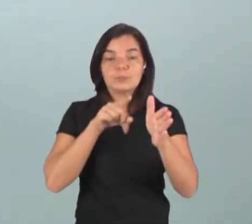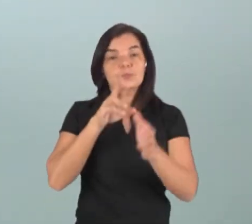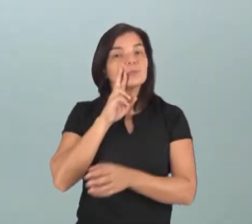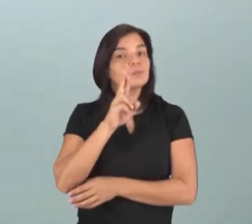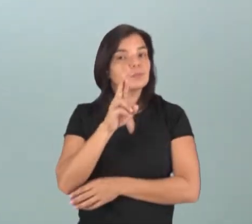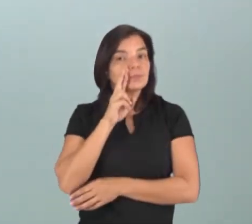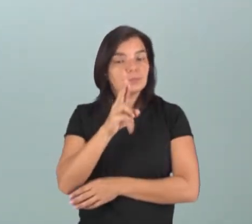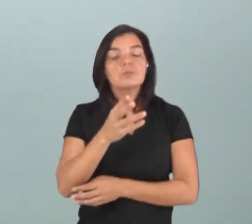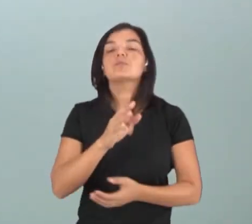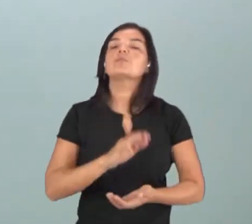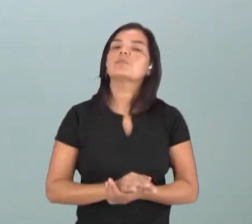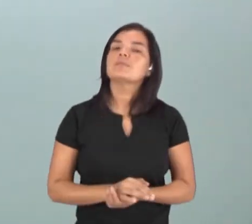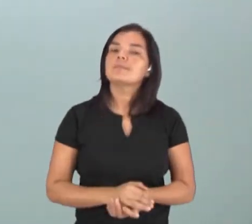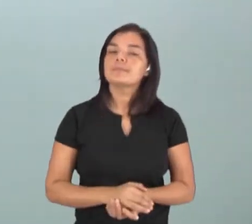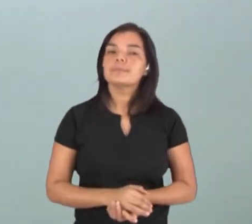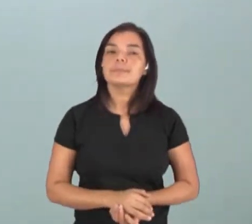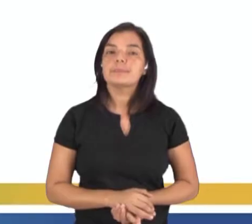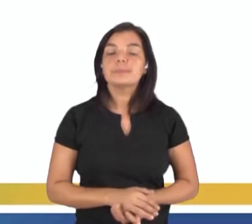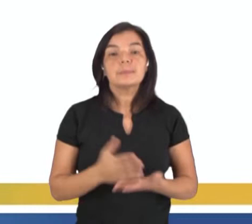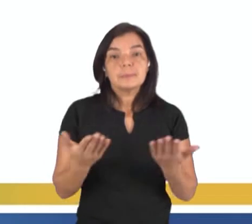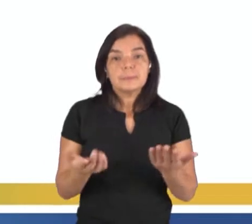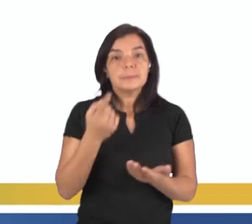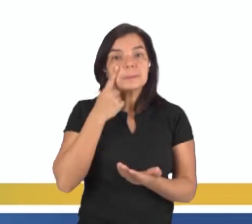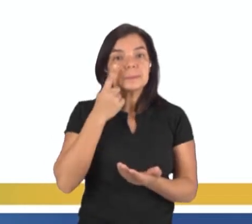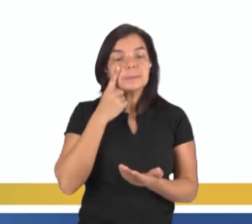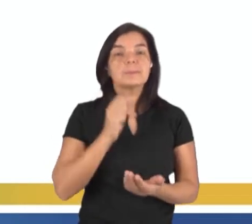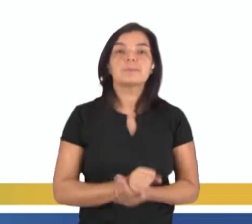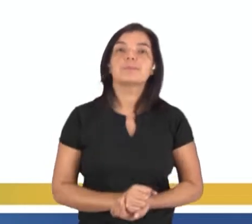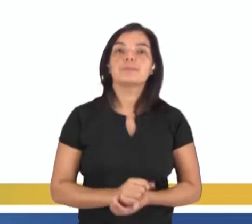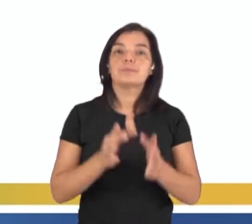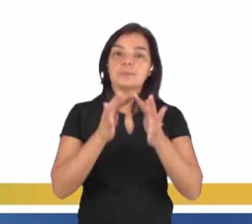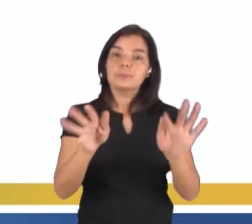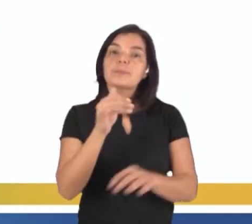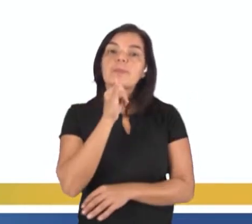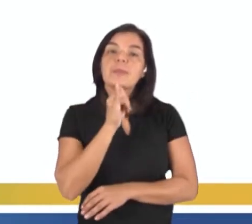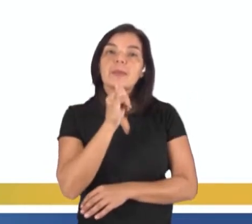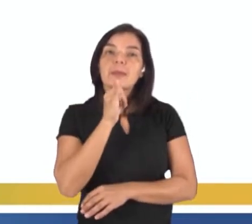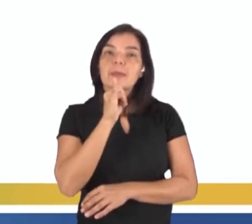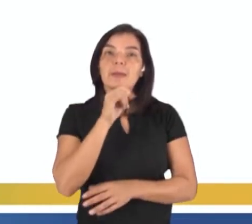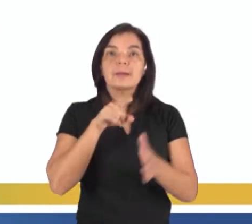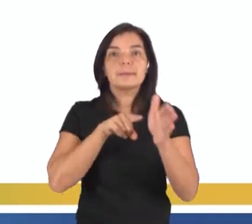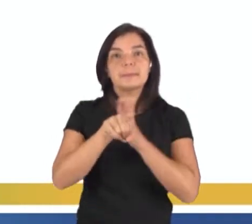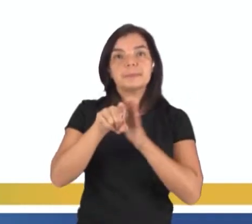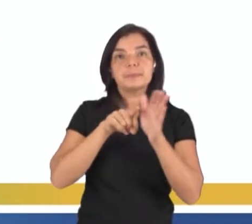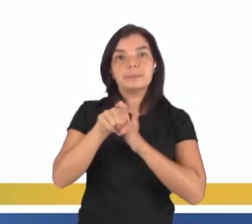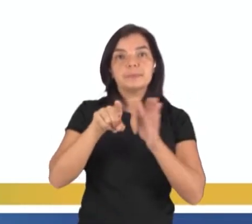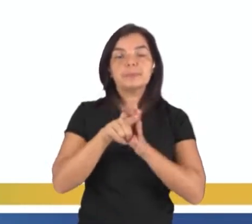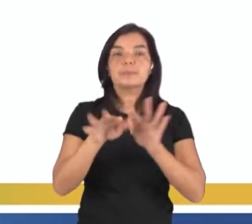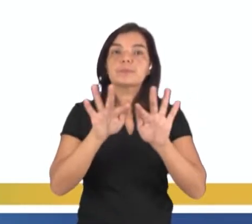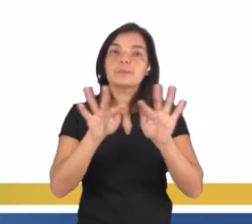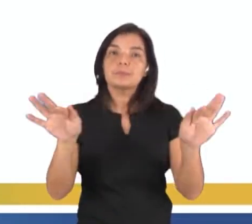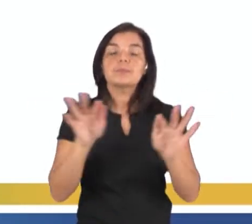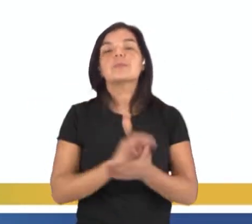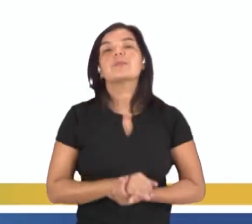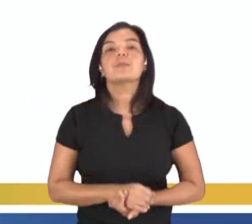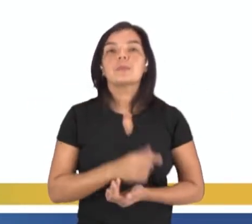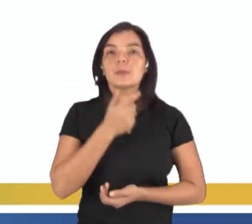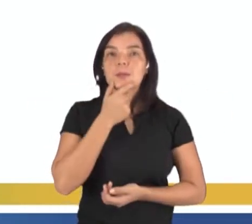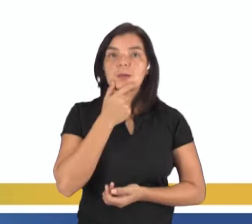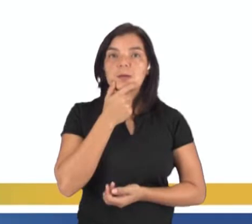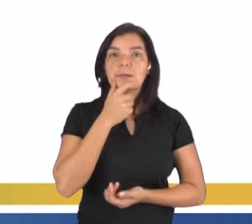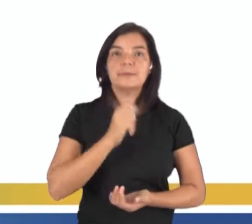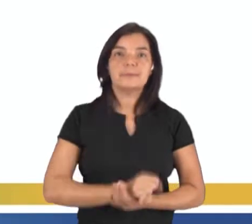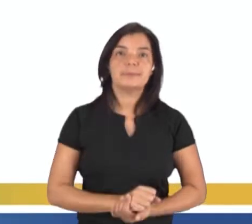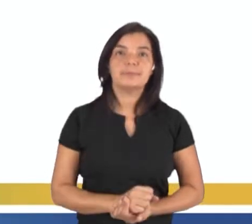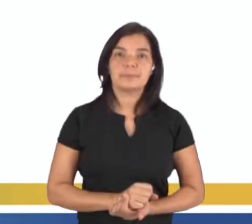de resposta, para responder. Então, olhem aí o exemplo. A pergunta é: Were you paying